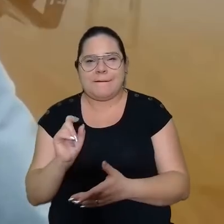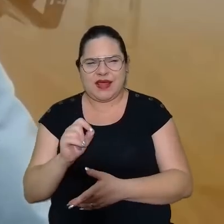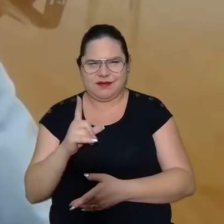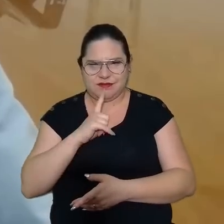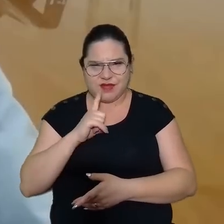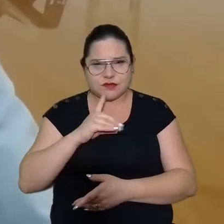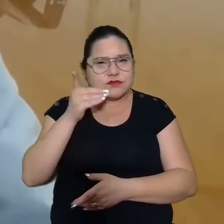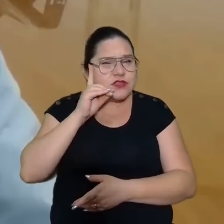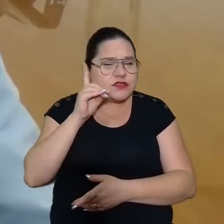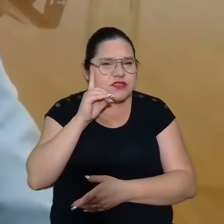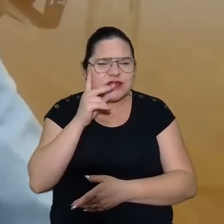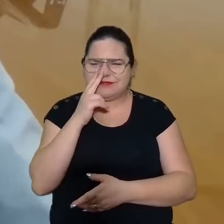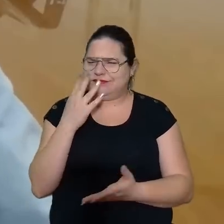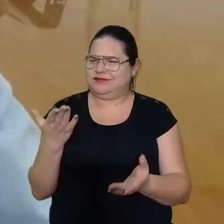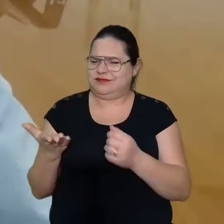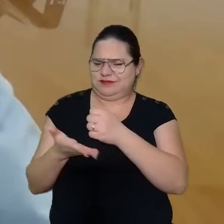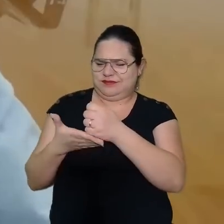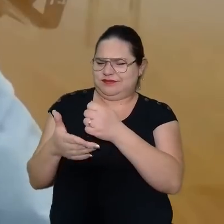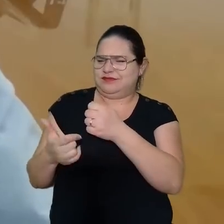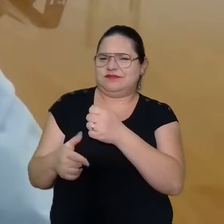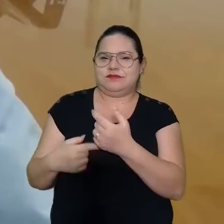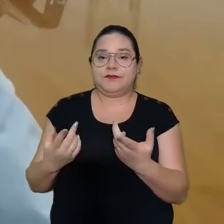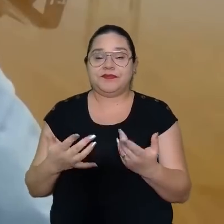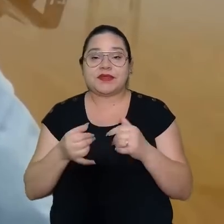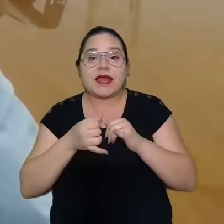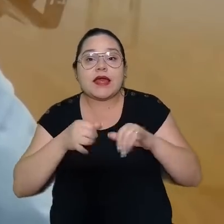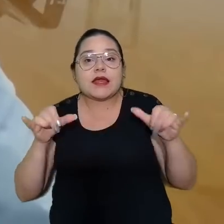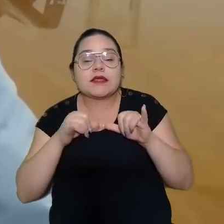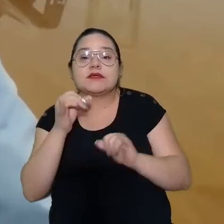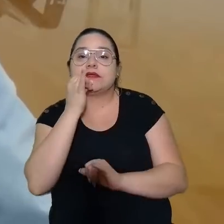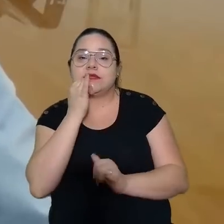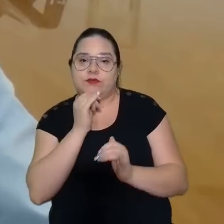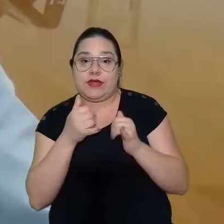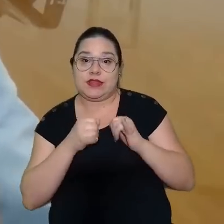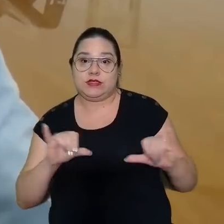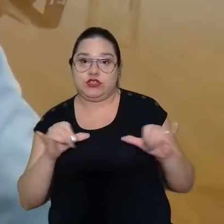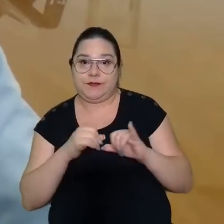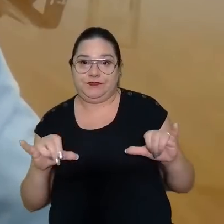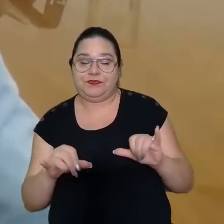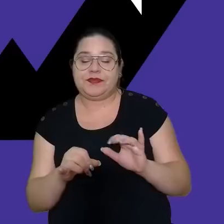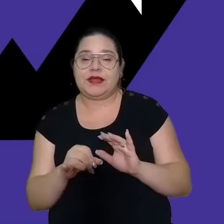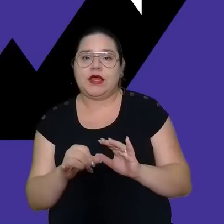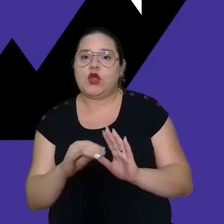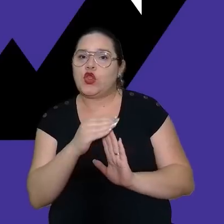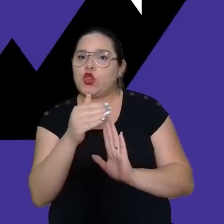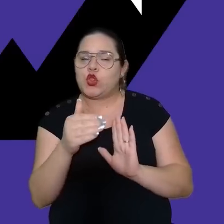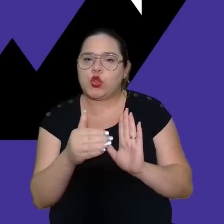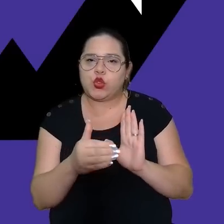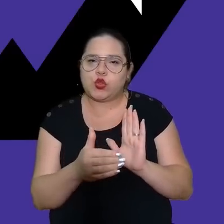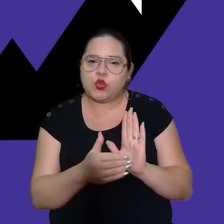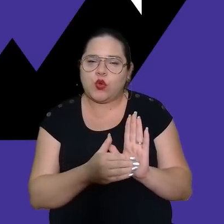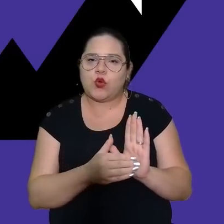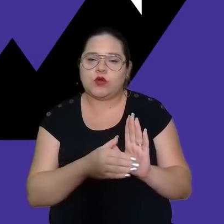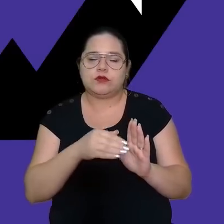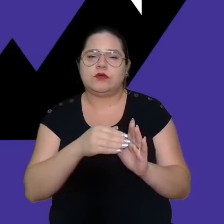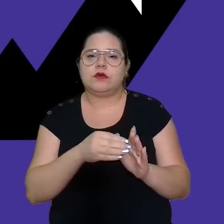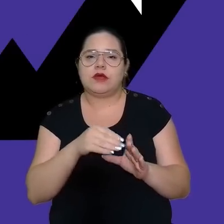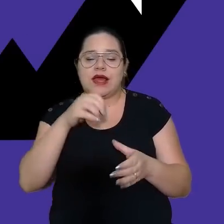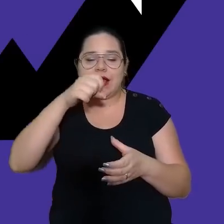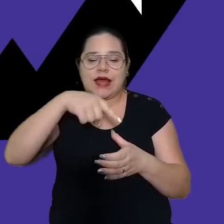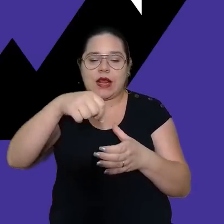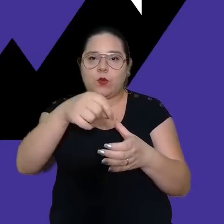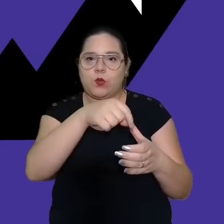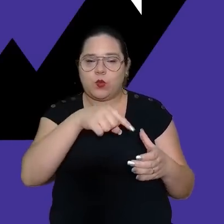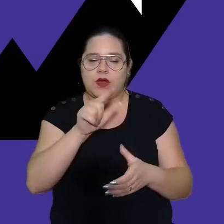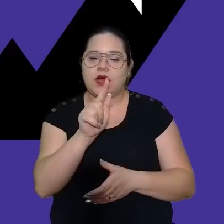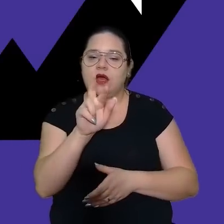não se fundamentam. Energia, por exemplo. Praticamente toda a secagem de grãos, ou até a operação